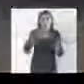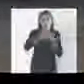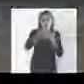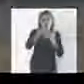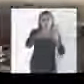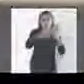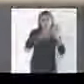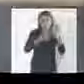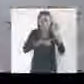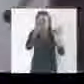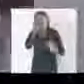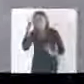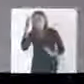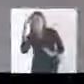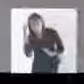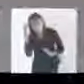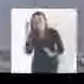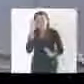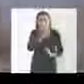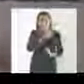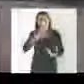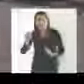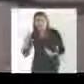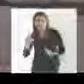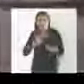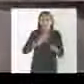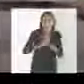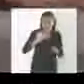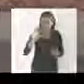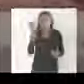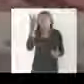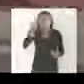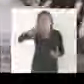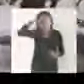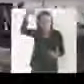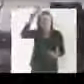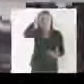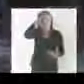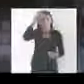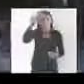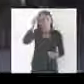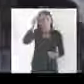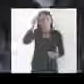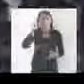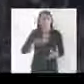Começa agora o programa do cara que vai fazer São Luís acontecer. Neto Prefeito.